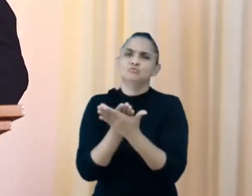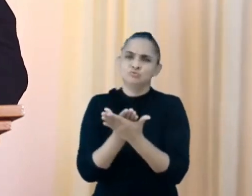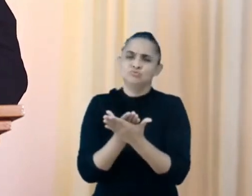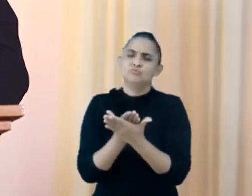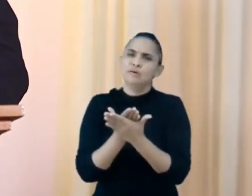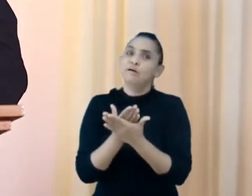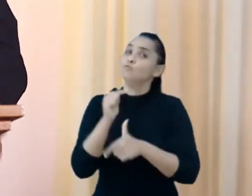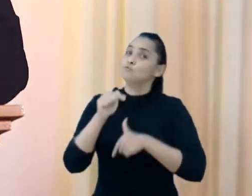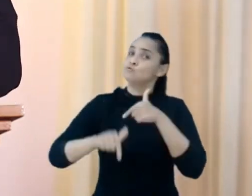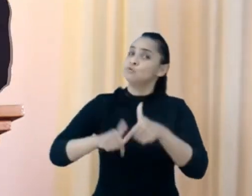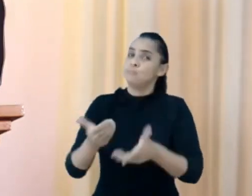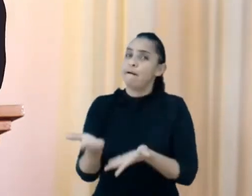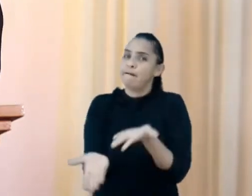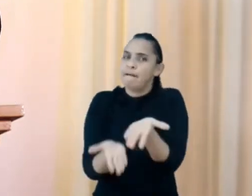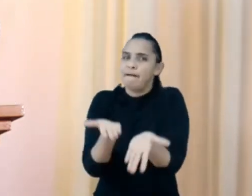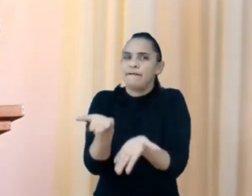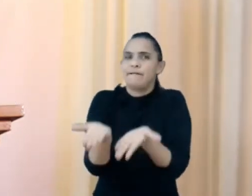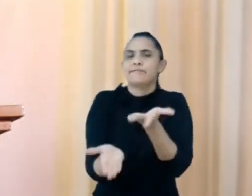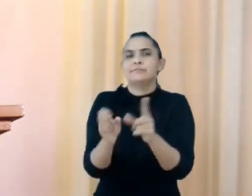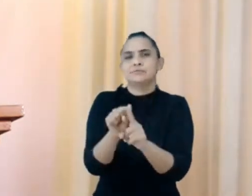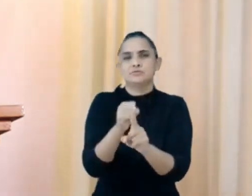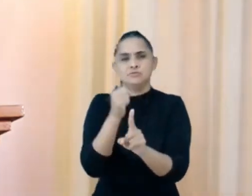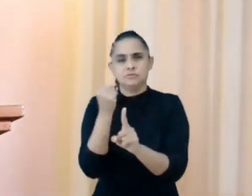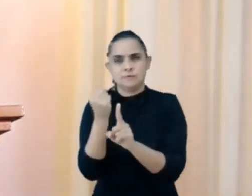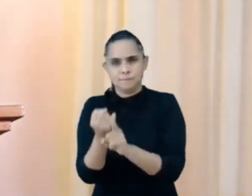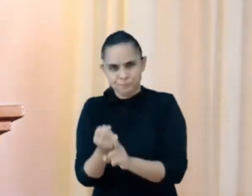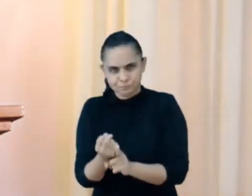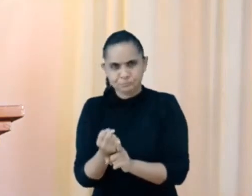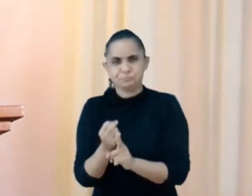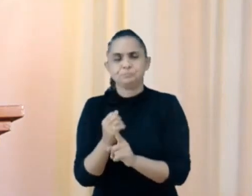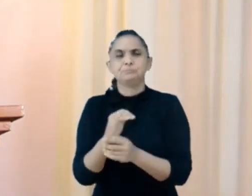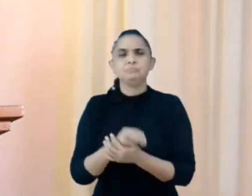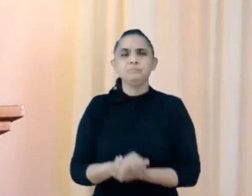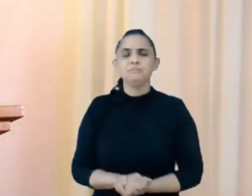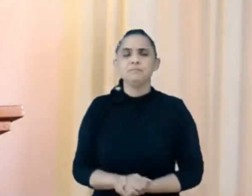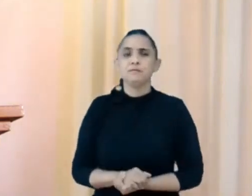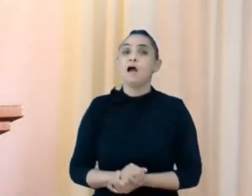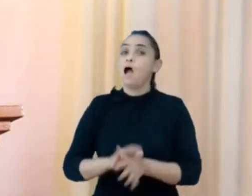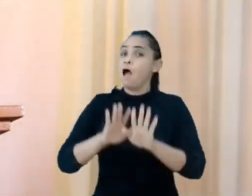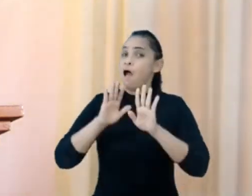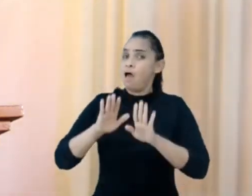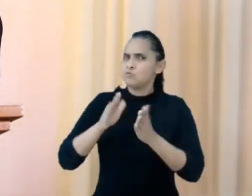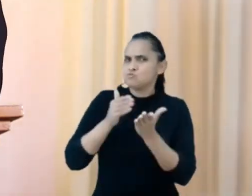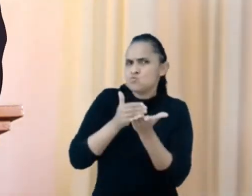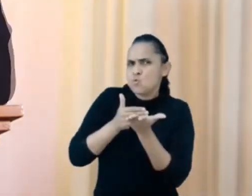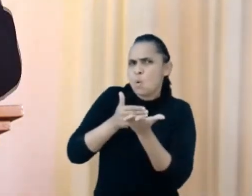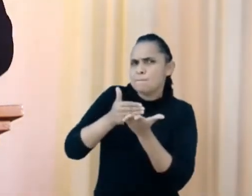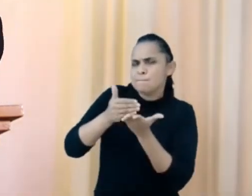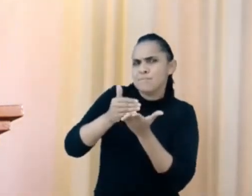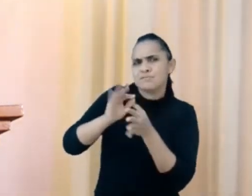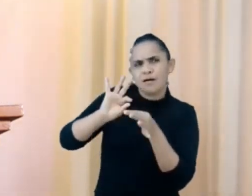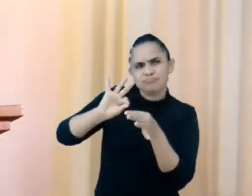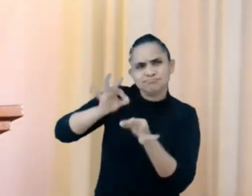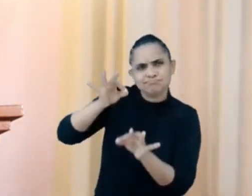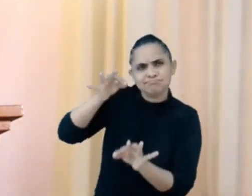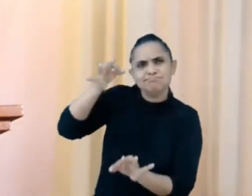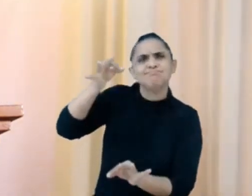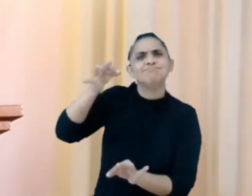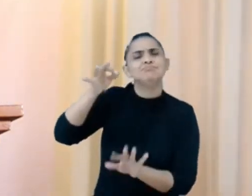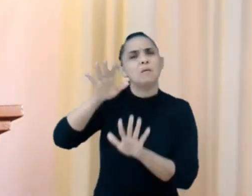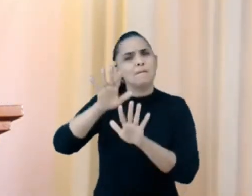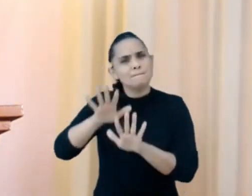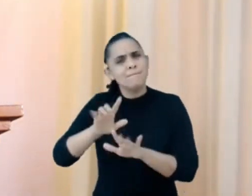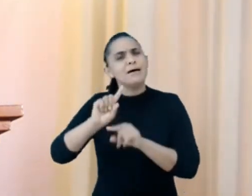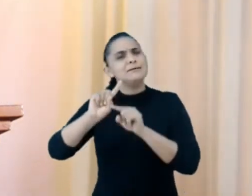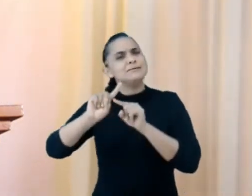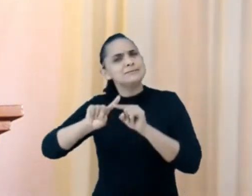de assistência social. Queridos, antes de iniciarmos diretamente a mensagem, embora tenhamos mais tarde um